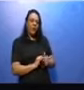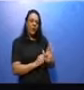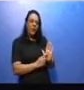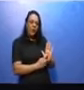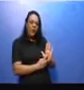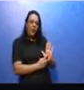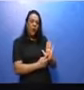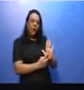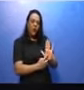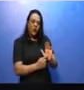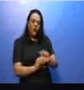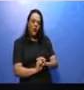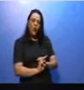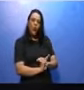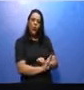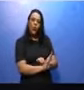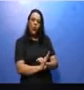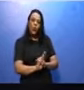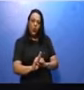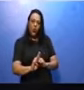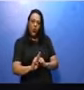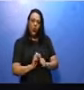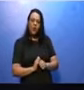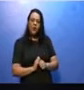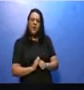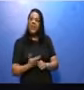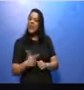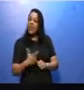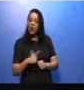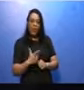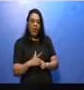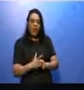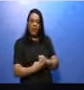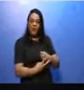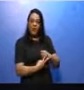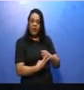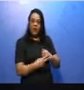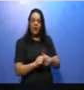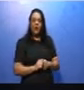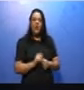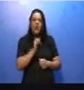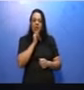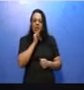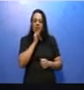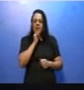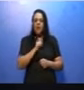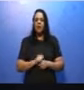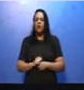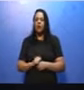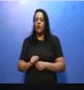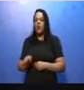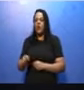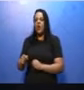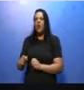é toda aquela classe gramatical que não é verbo, então, substantivo ou pronome.